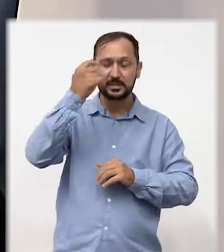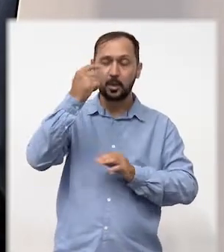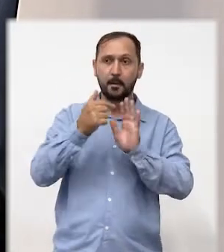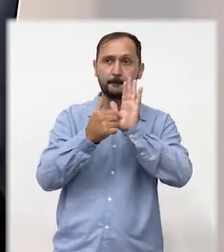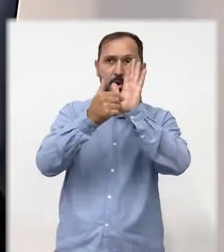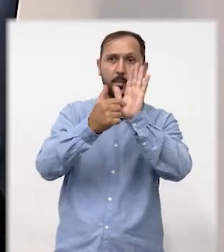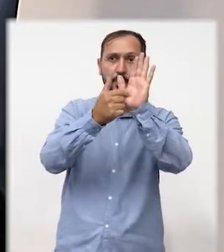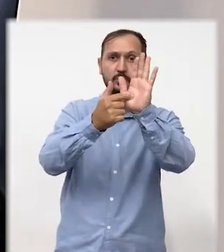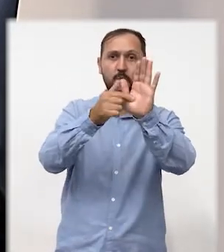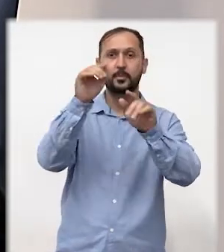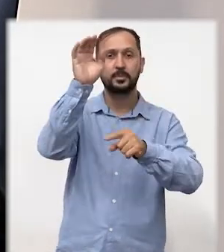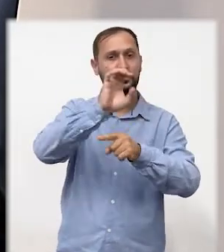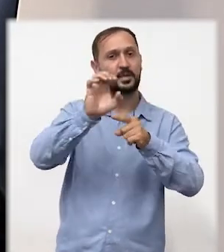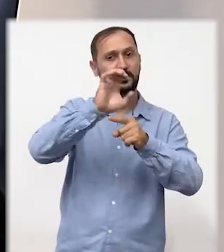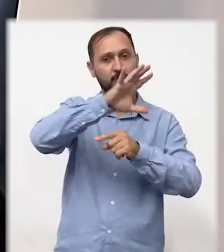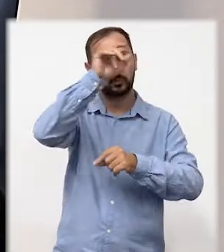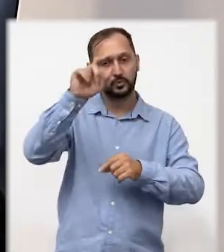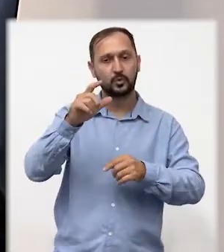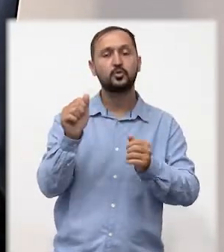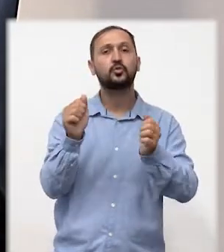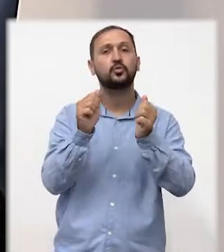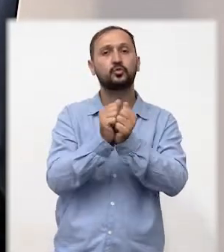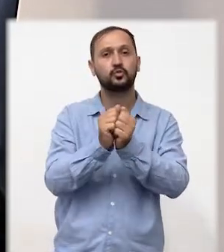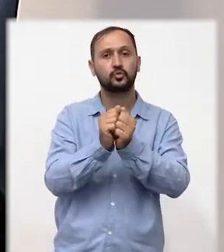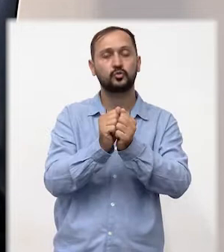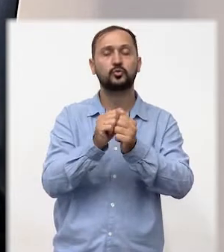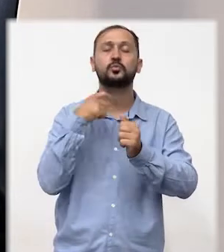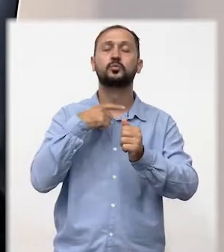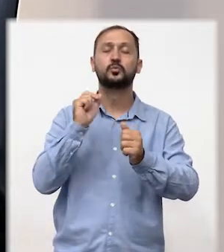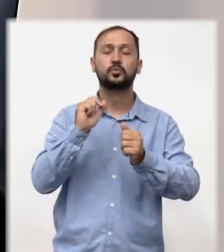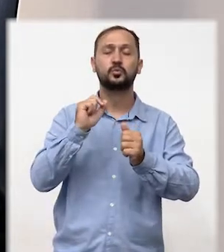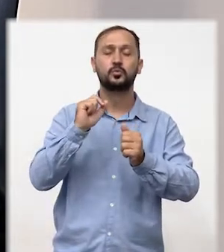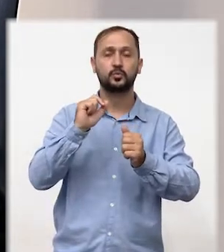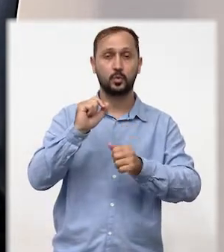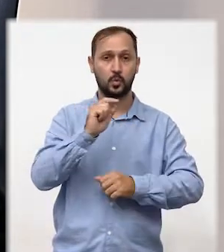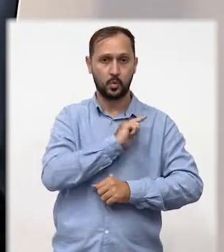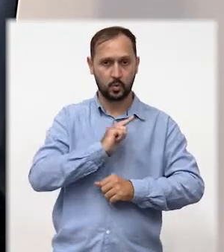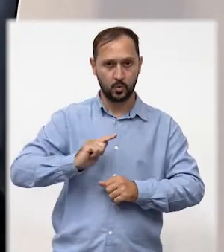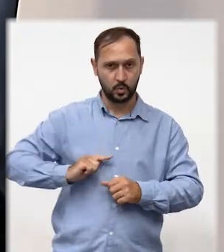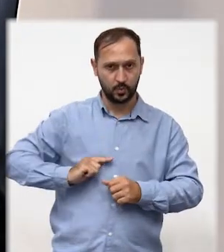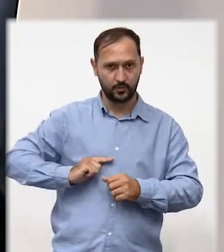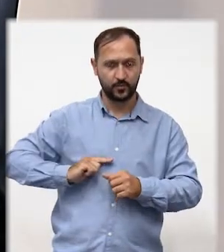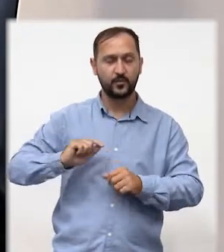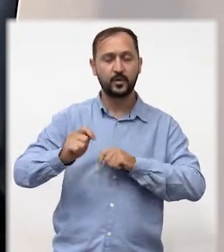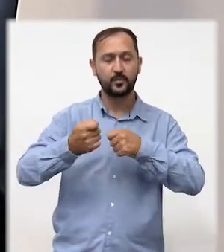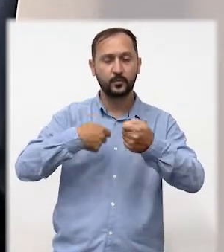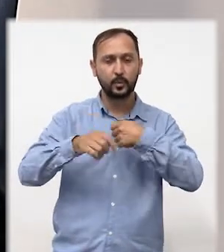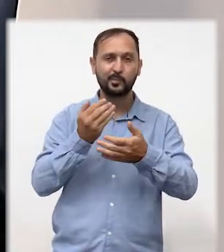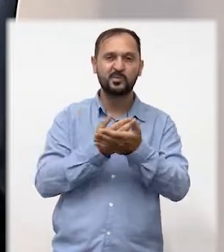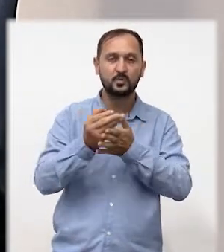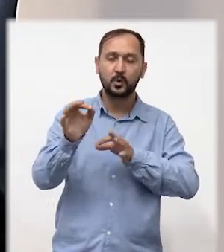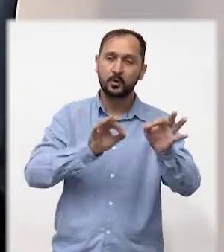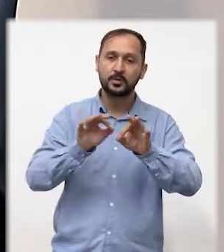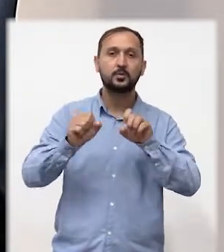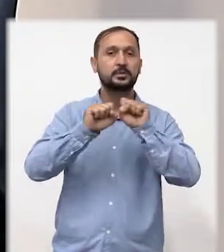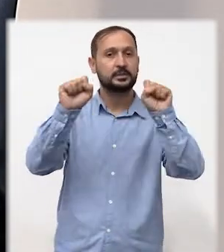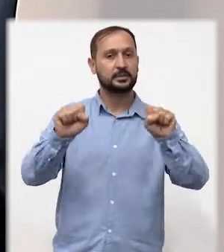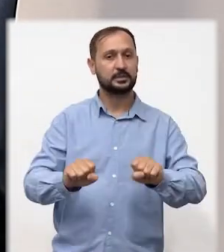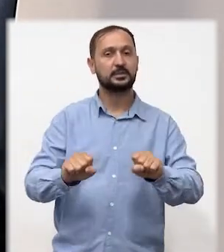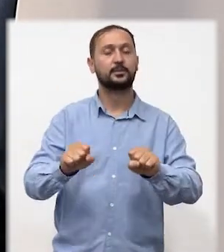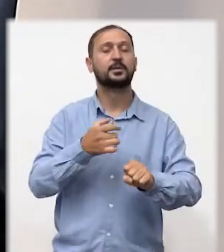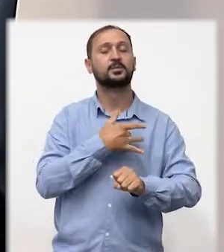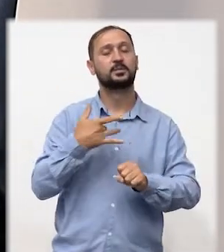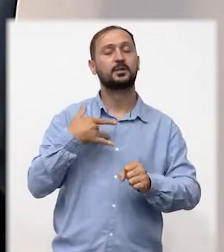Junto com o anúncio, os executivos municipais agiram rápido para conter a proliferação do vírus e preparar o sistema